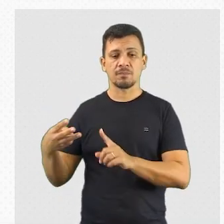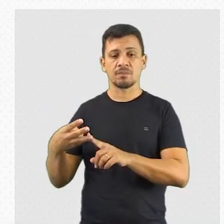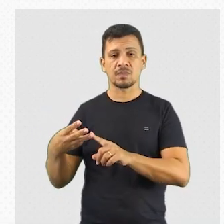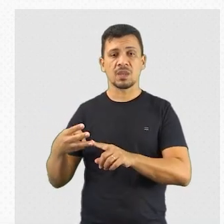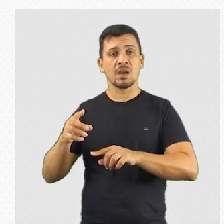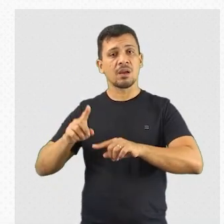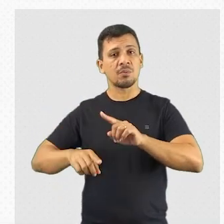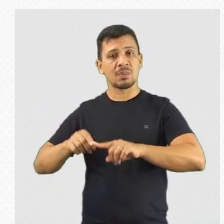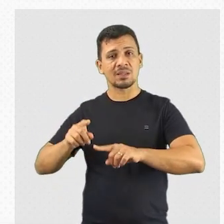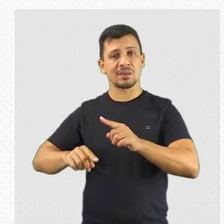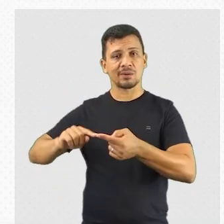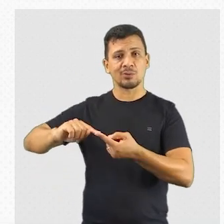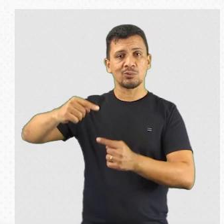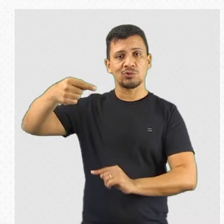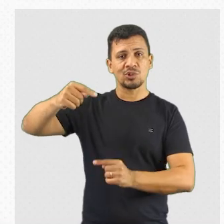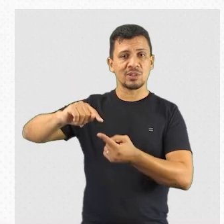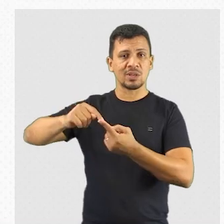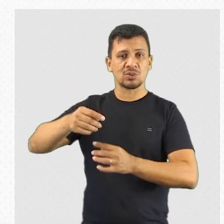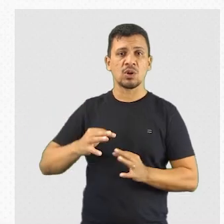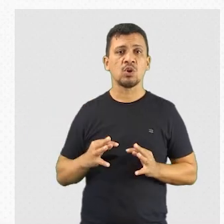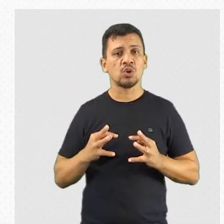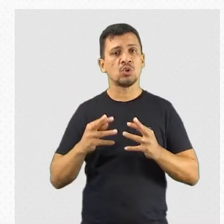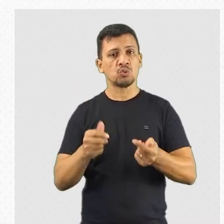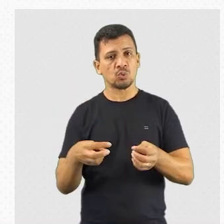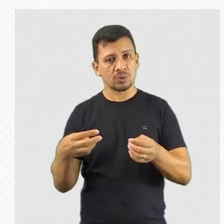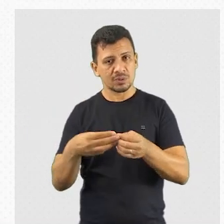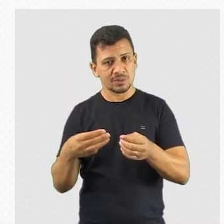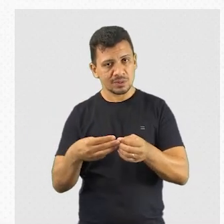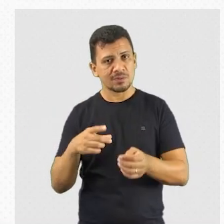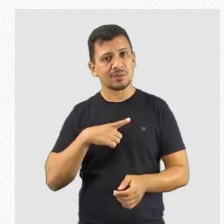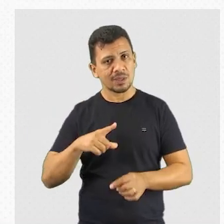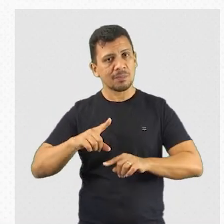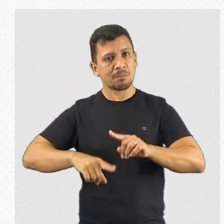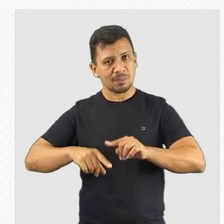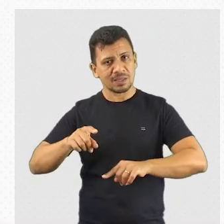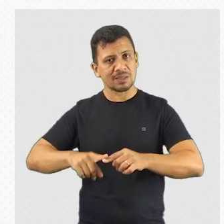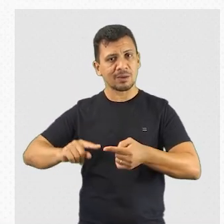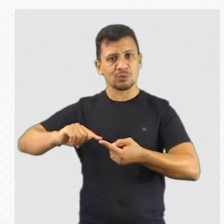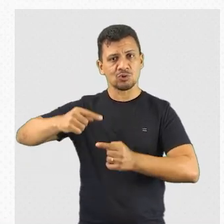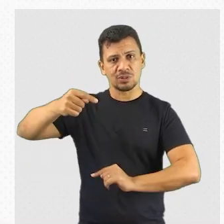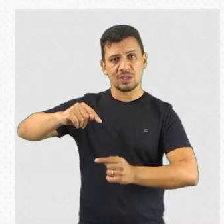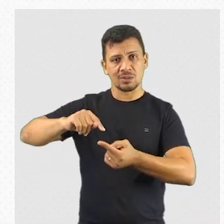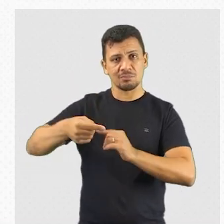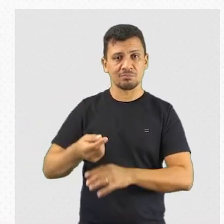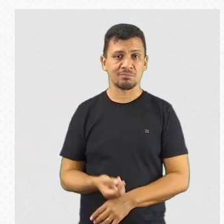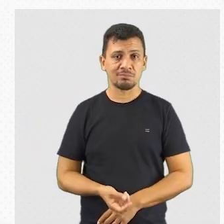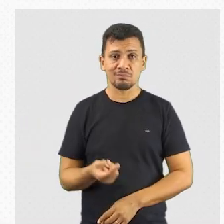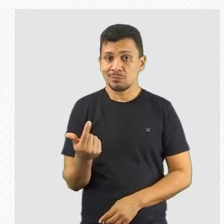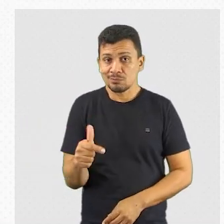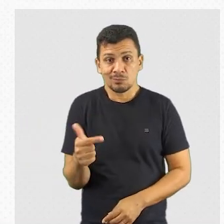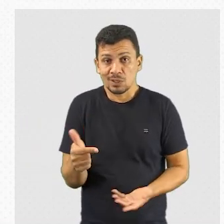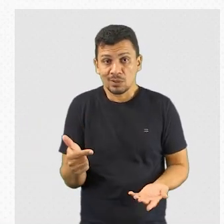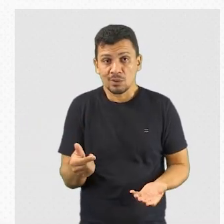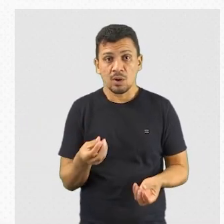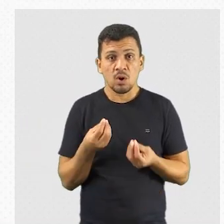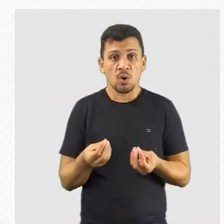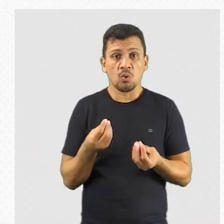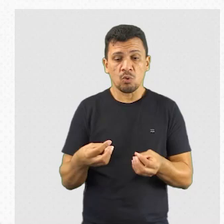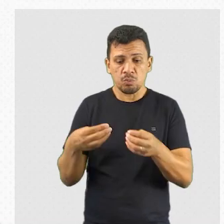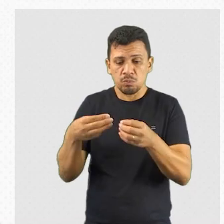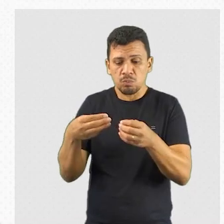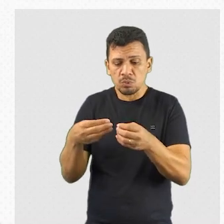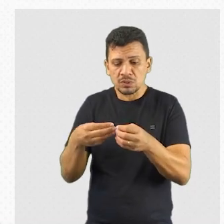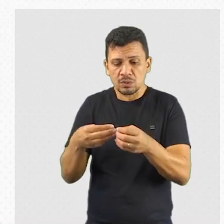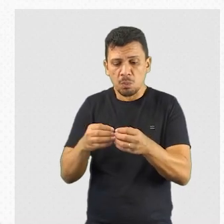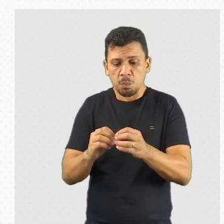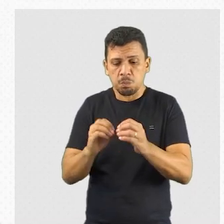material genético, né, pessoal? Toda célula possui material genético. Se não tiver material genético, como é que as células vão se